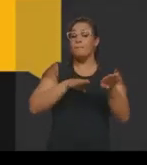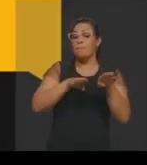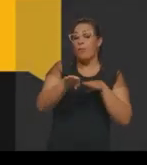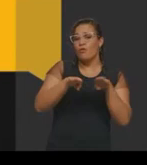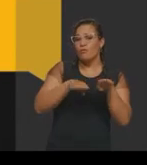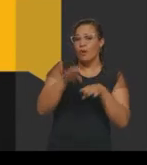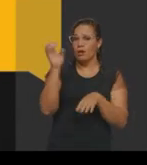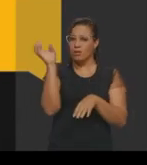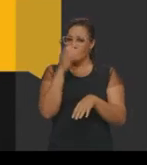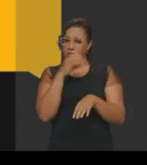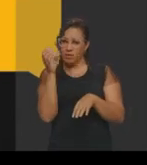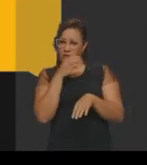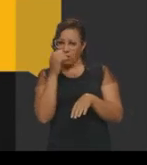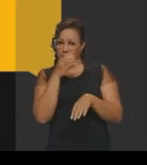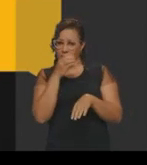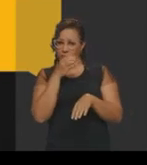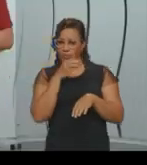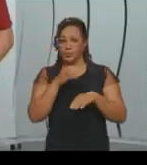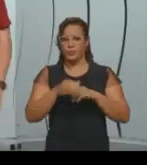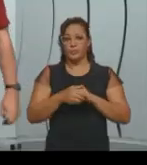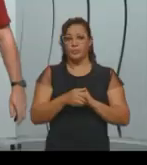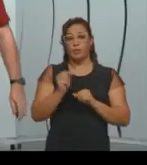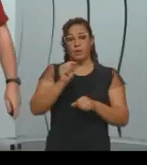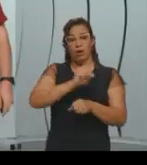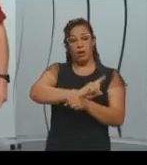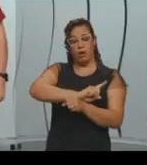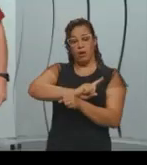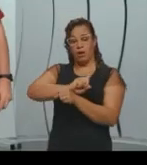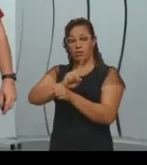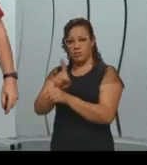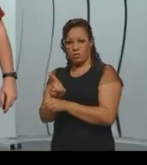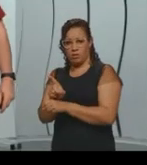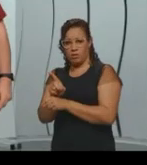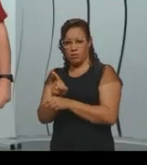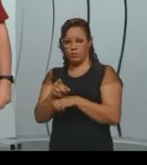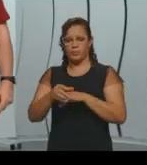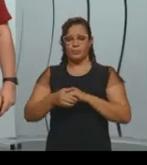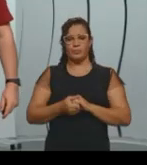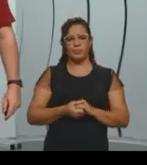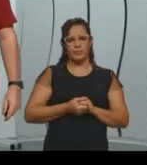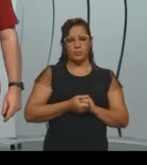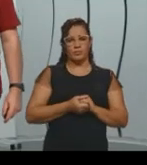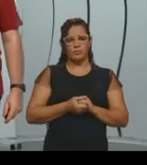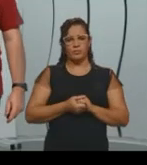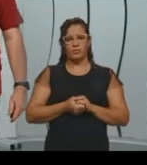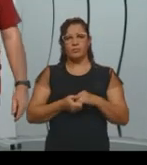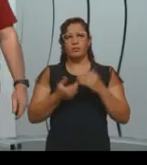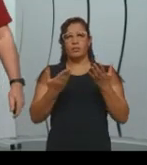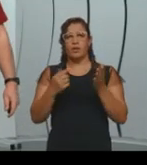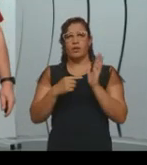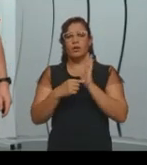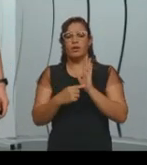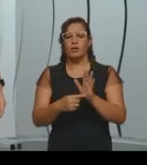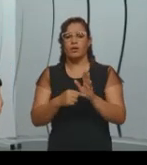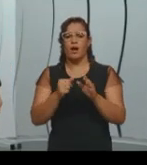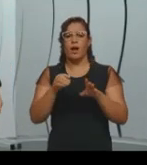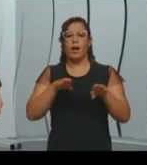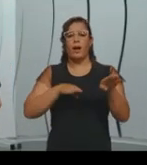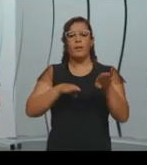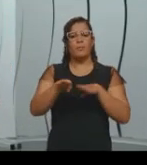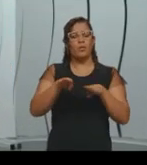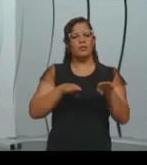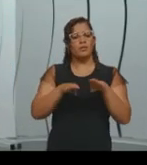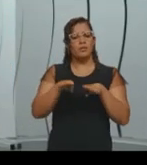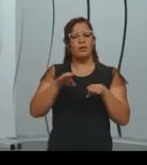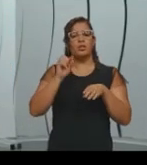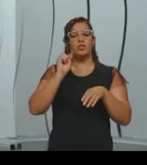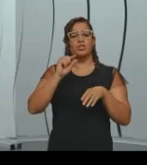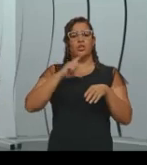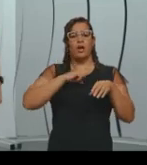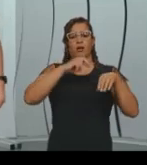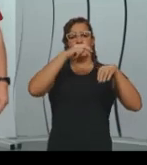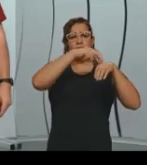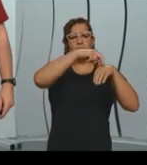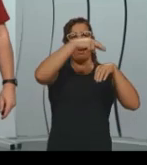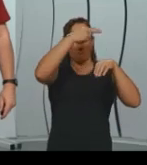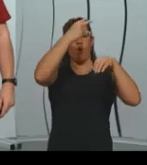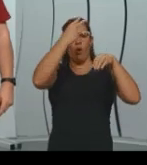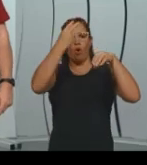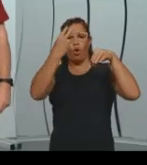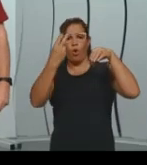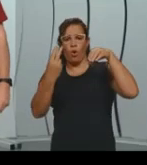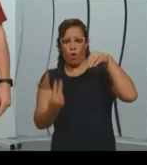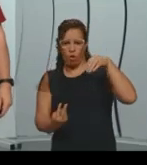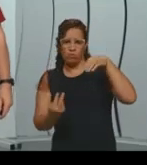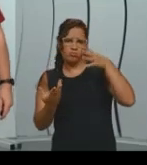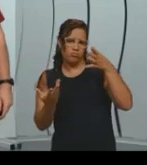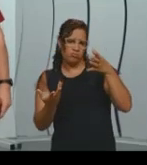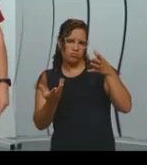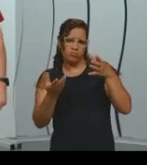acelerado. Continuando, eu vou falar um pouco sobre o chamado movimento de queda livre. Todo mundo,